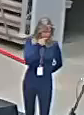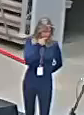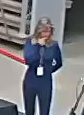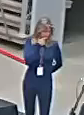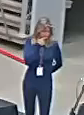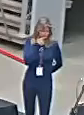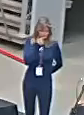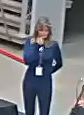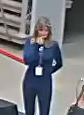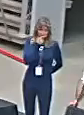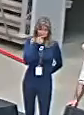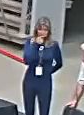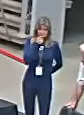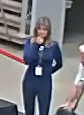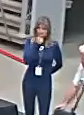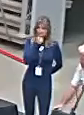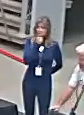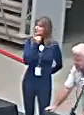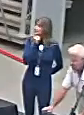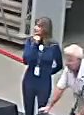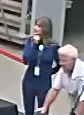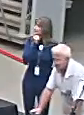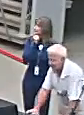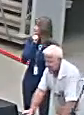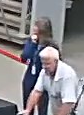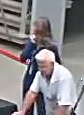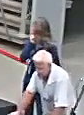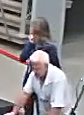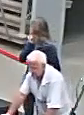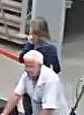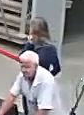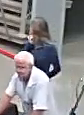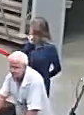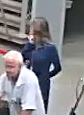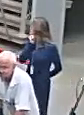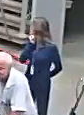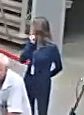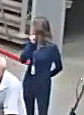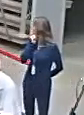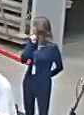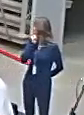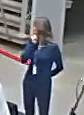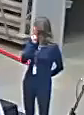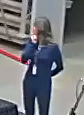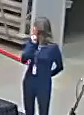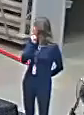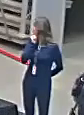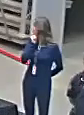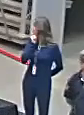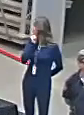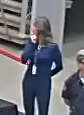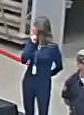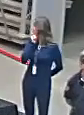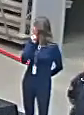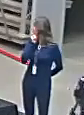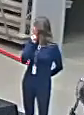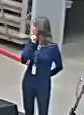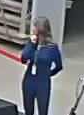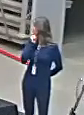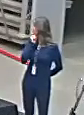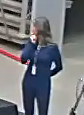informações sobre o prazo para atendimento à solicitações de Emissão da Carteira do sindpasse que